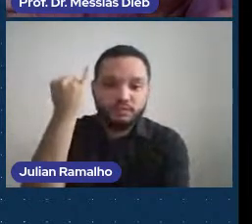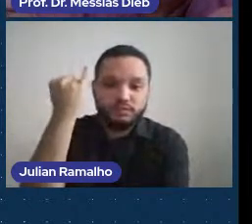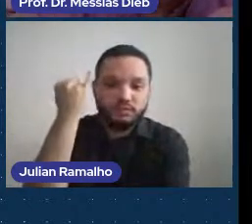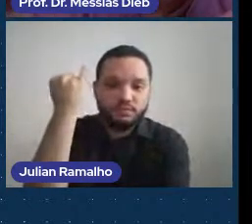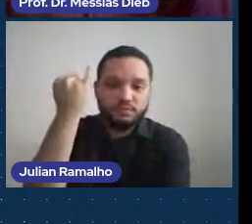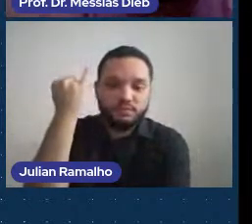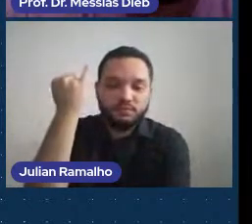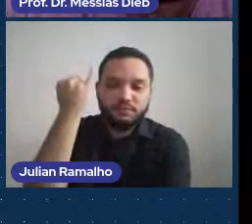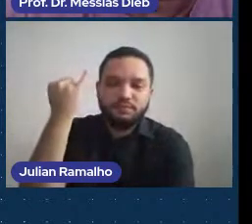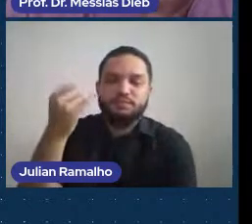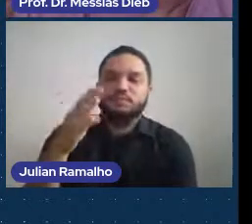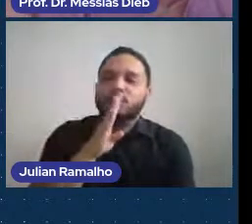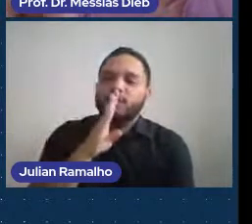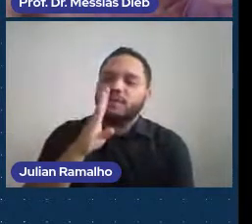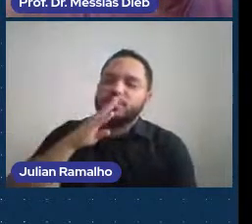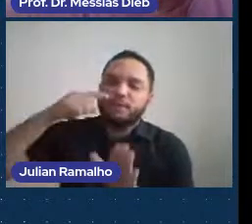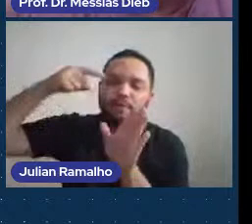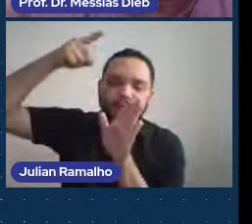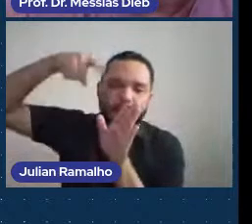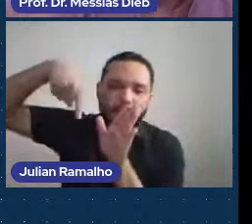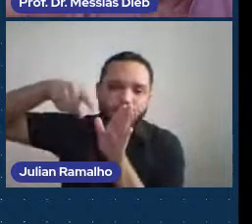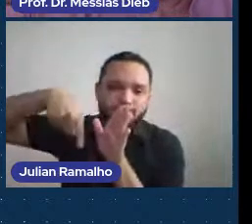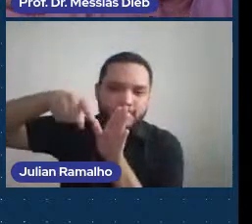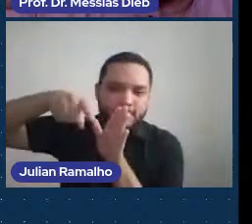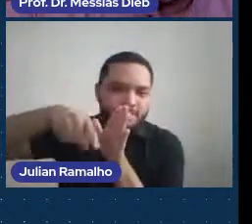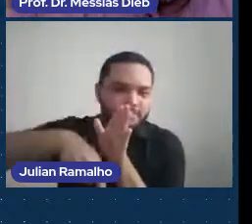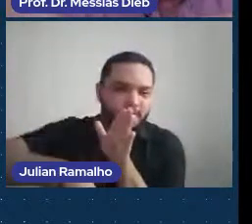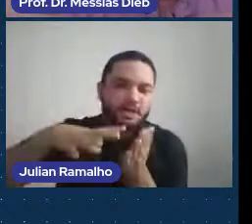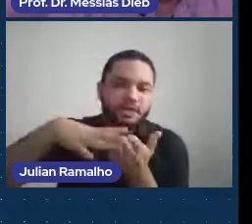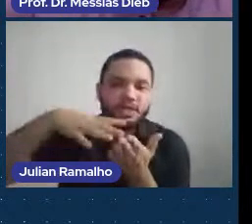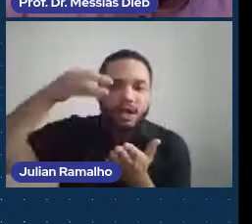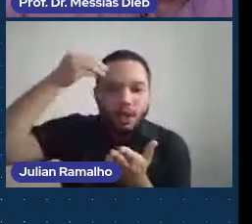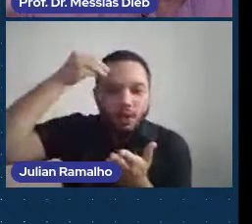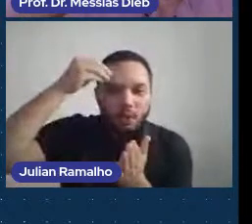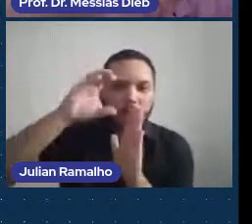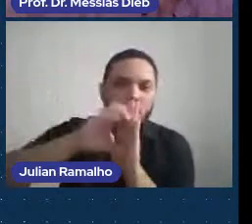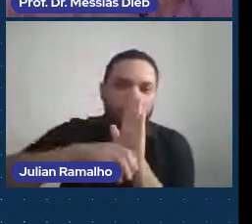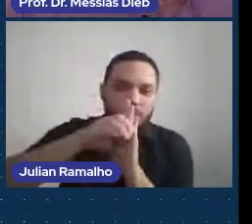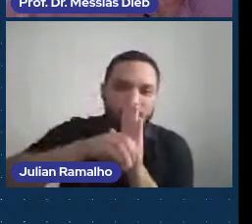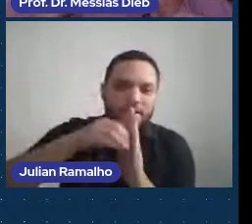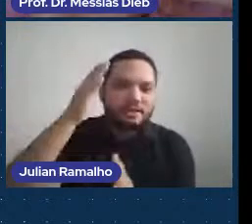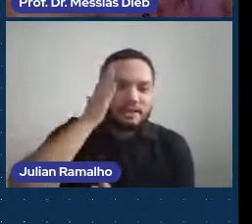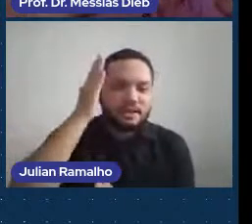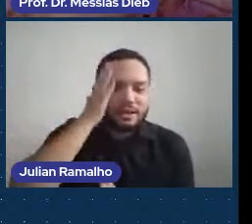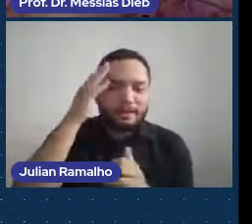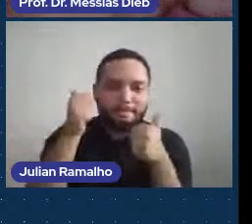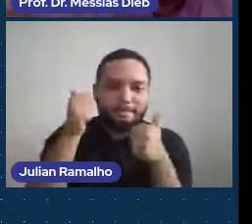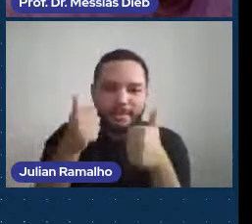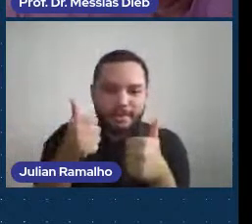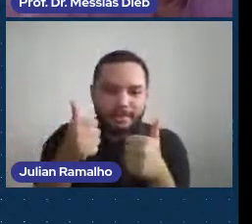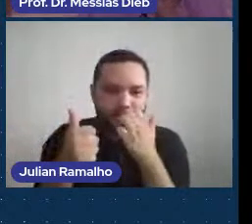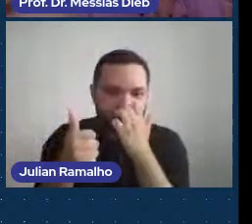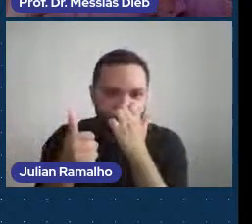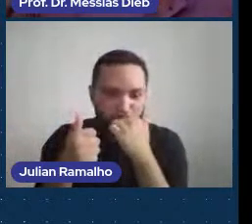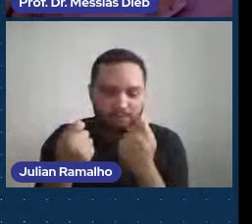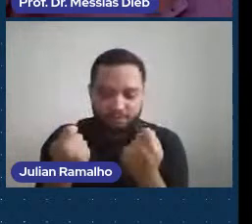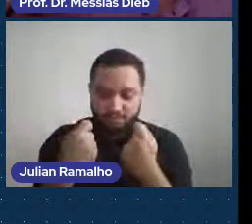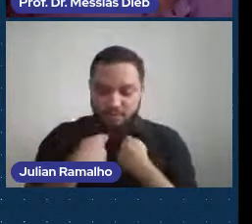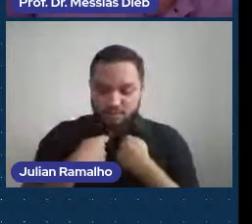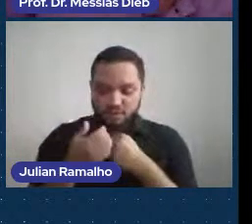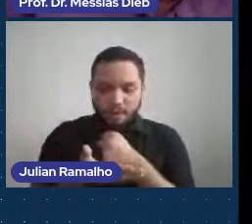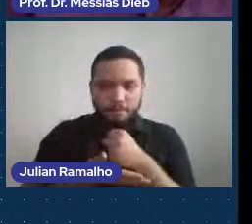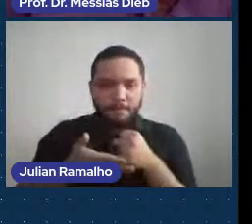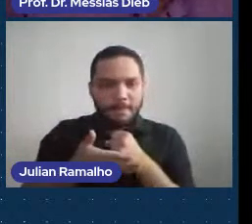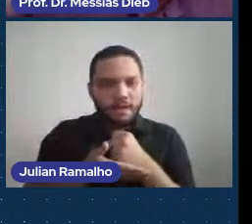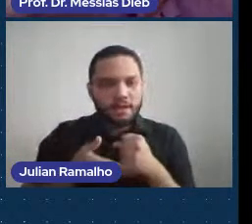domínio teórico, né, conceitual, ter uma teoria que me embase, porque